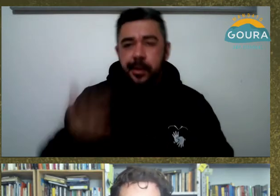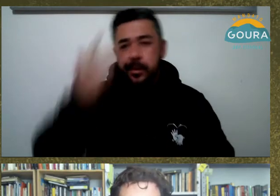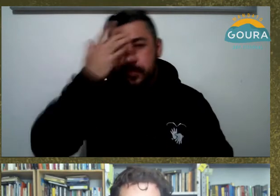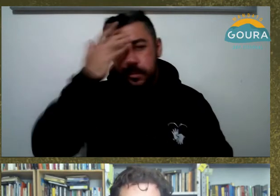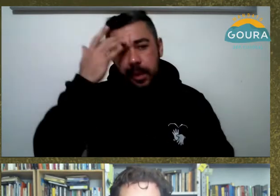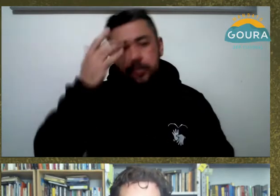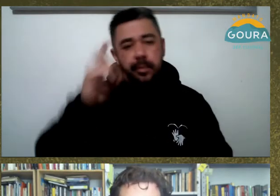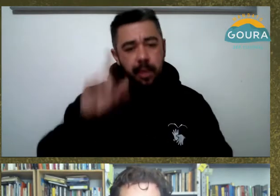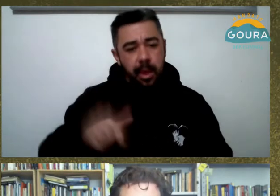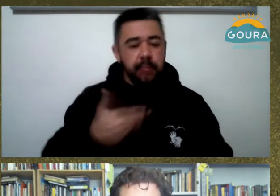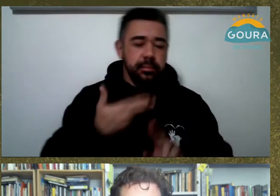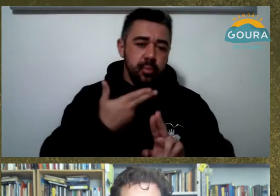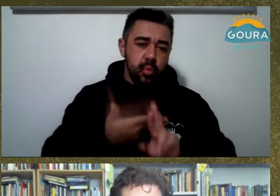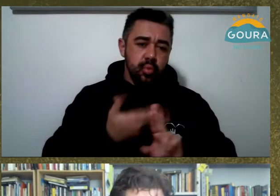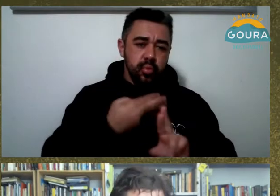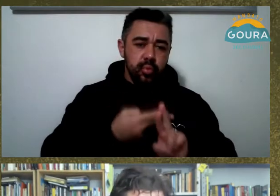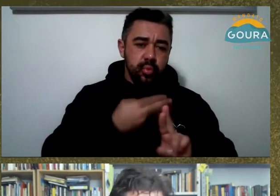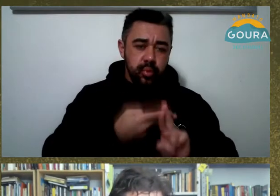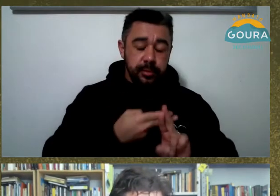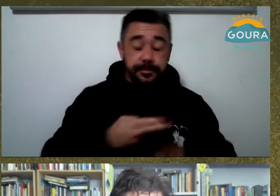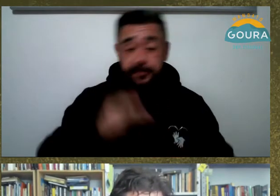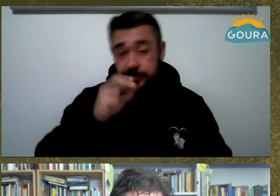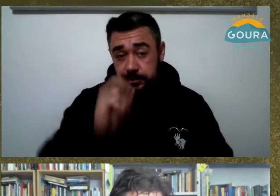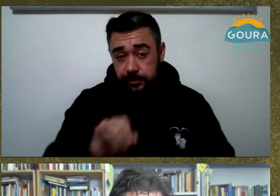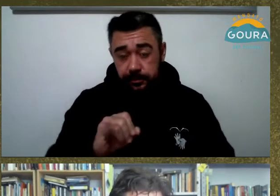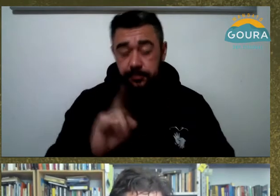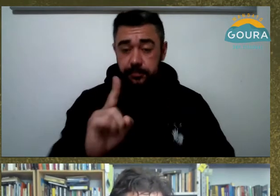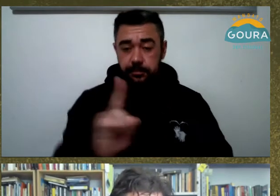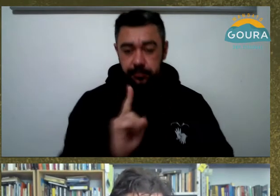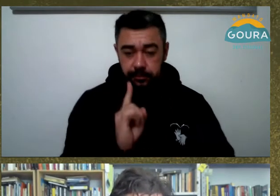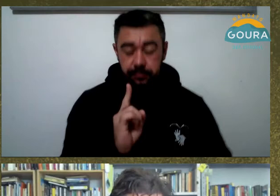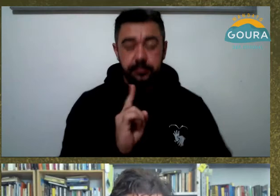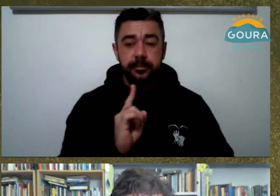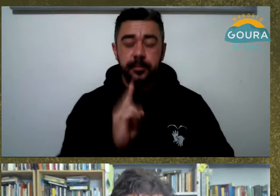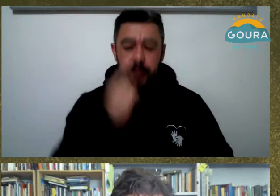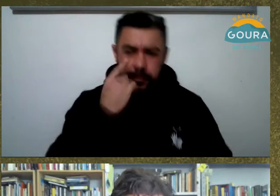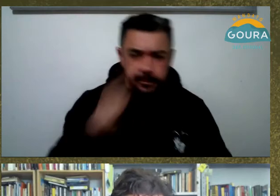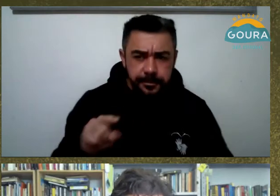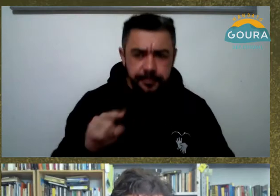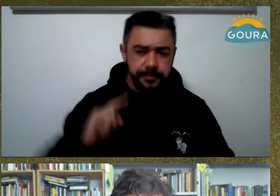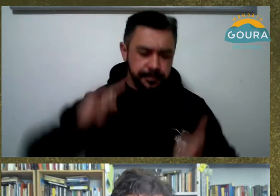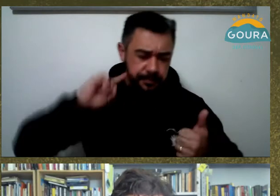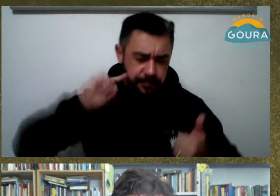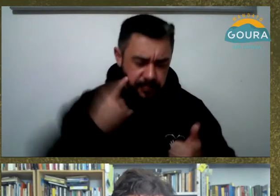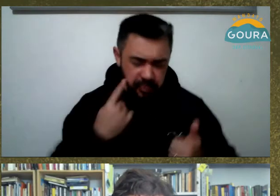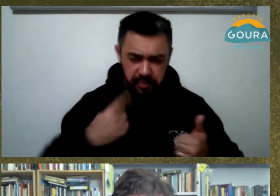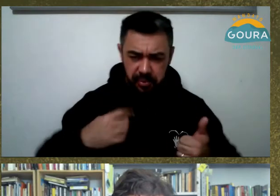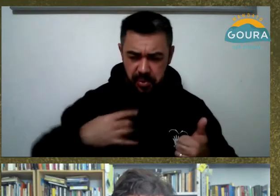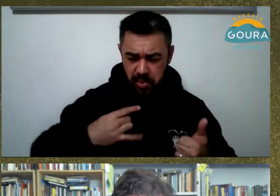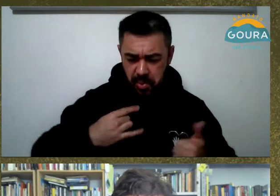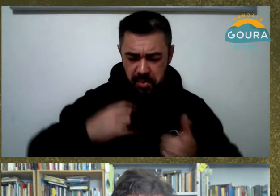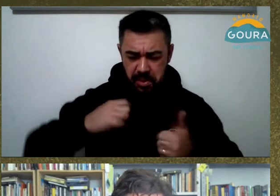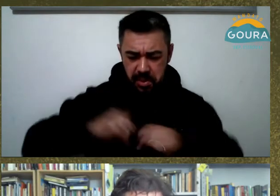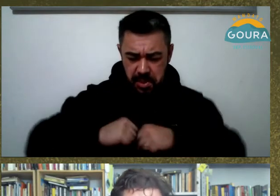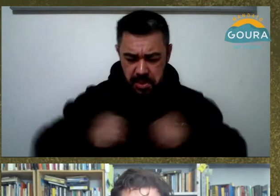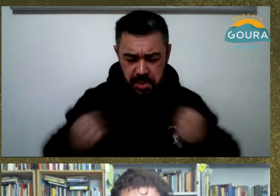consumidor. Enquanto se tiver perante mim alguém sujo, esfarrapado, oriundo de um bairro, de